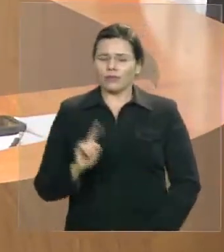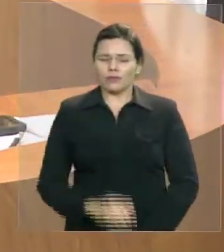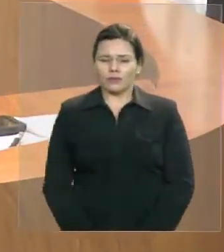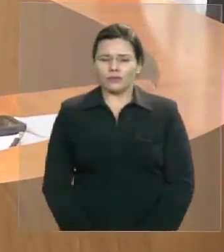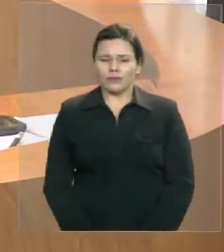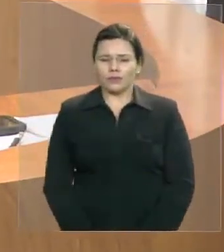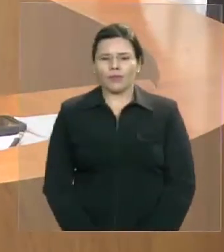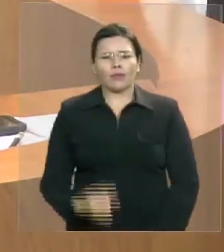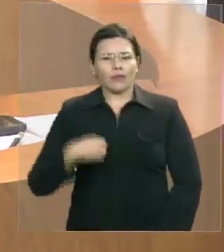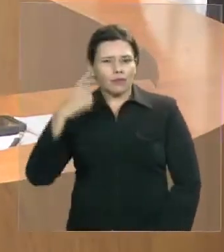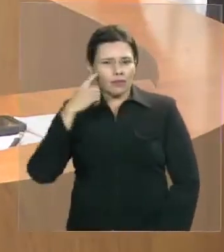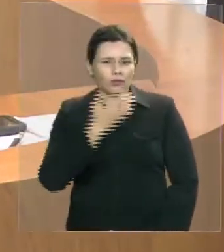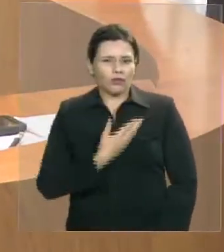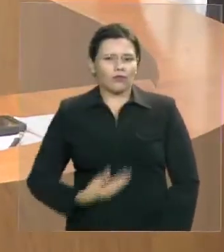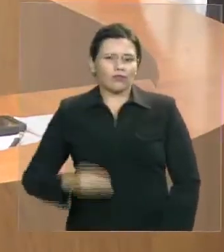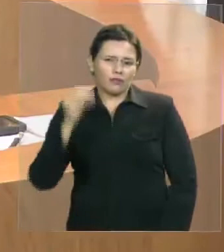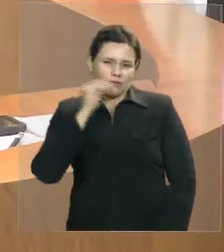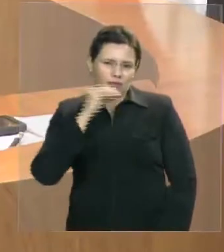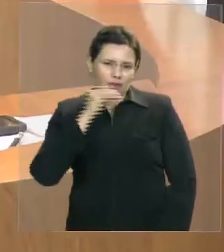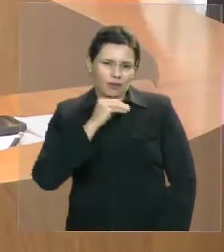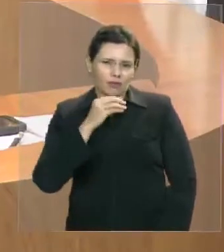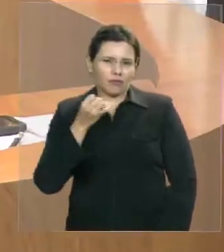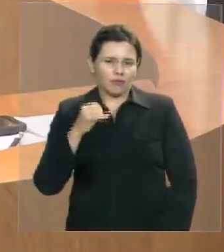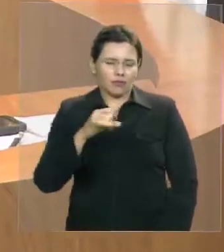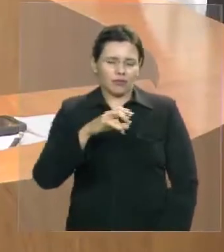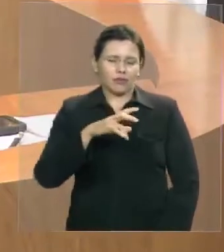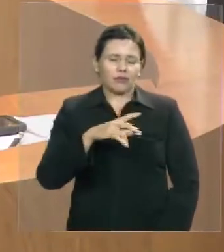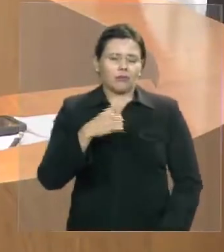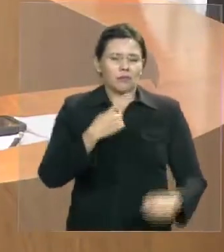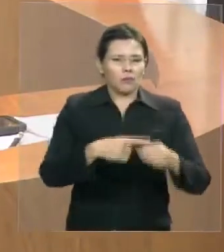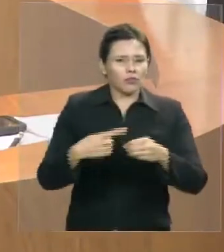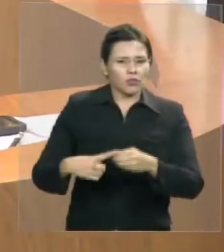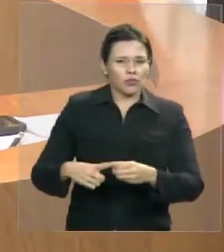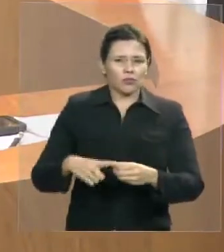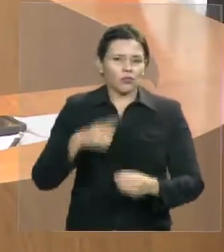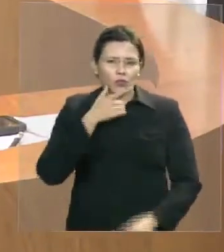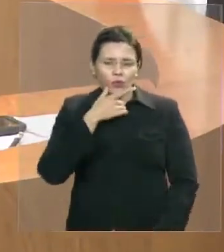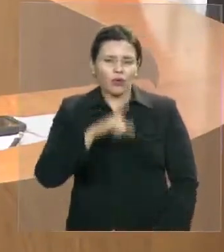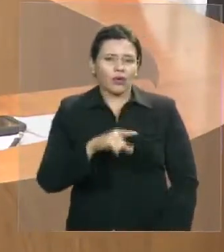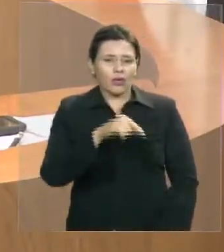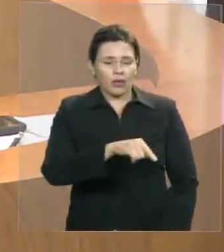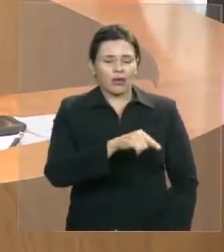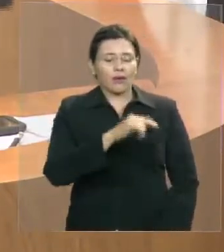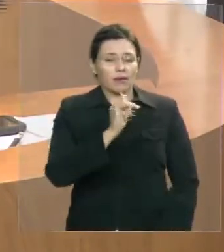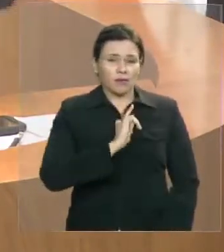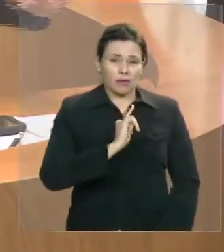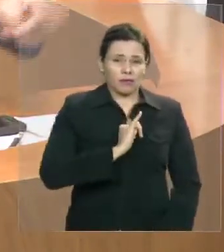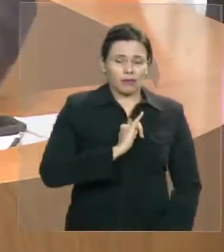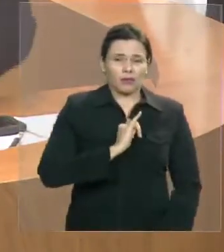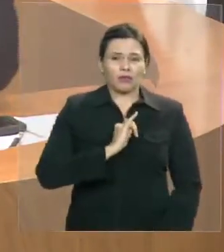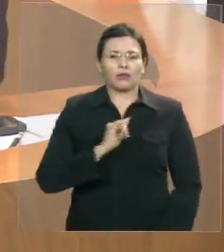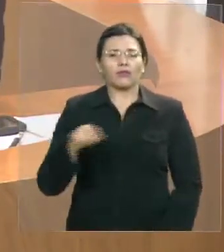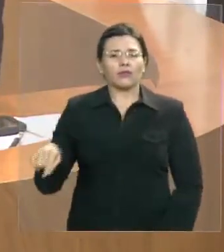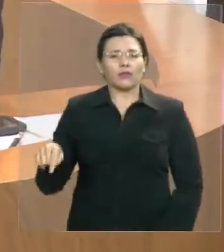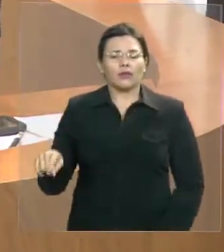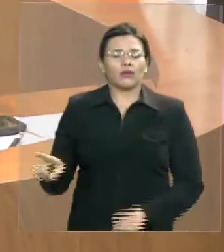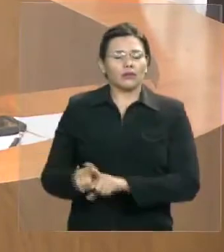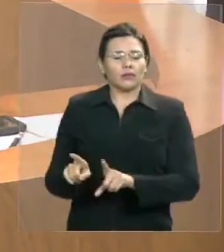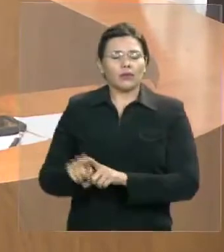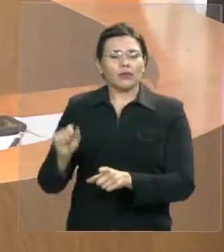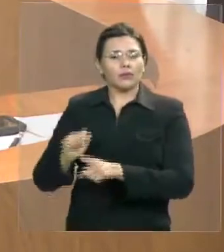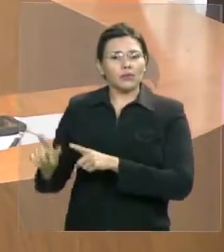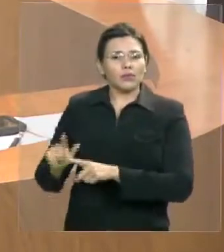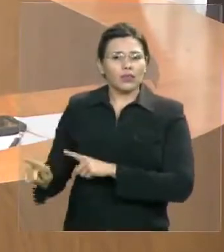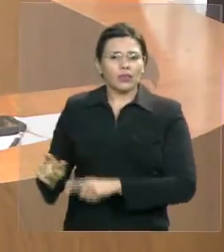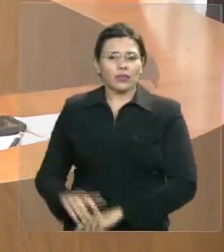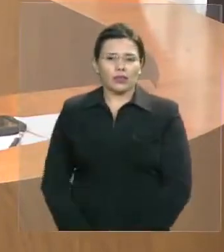Município que não ganha, como era Imperatriz, como foi em Pinheiro, se alia com quem eles humilharam.